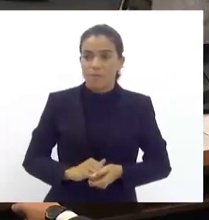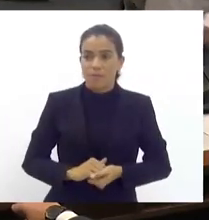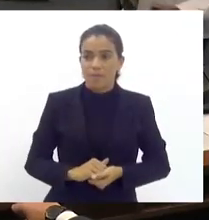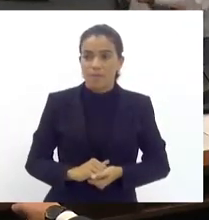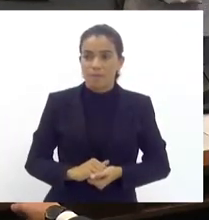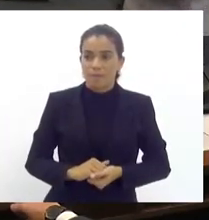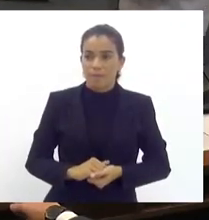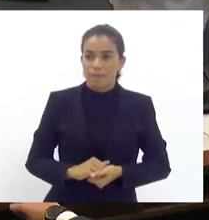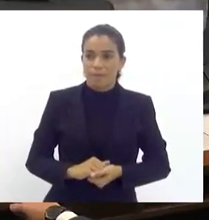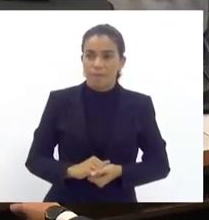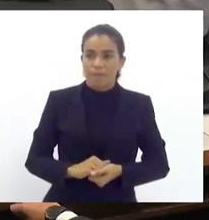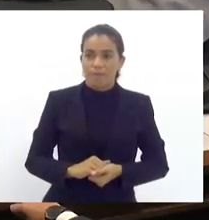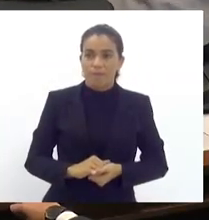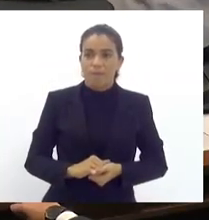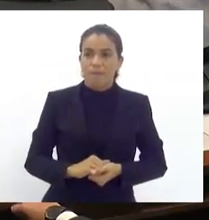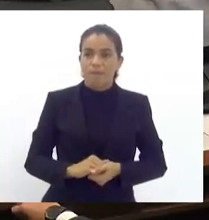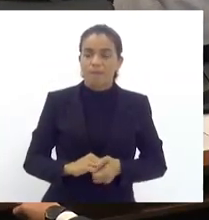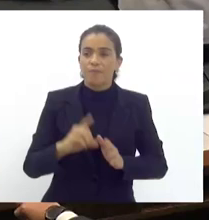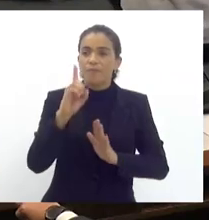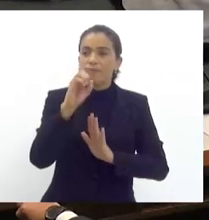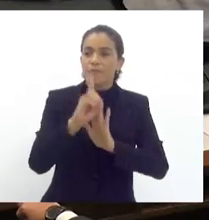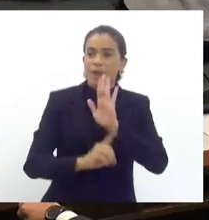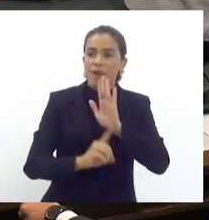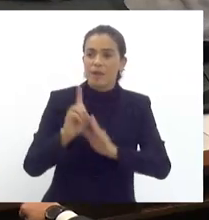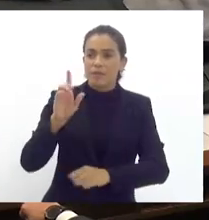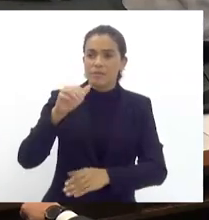declaração de voto presidente